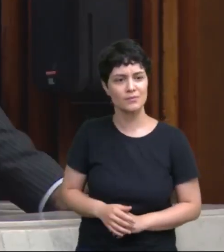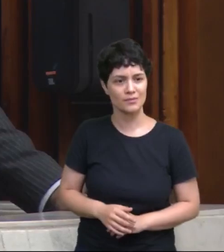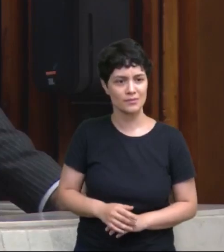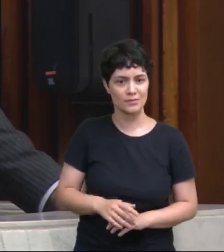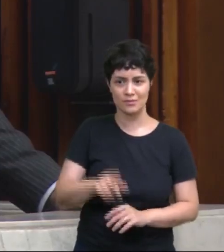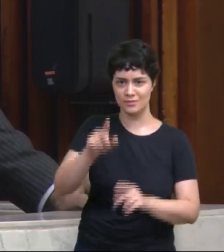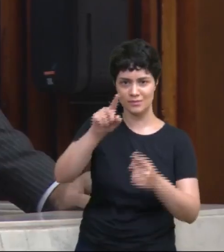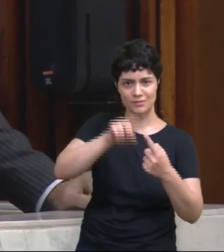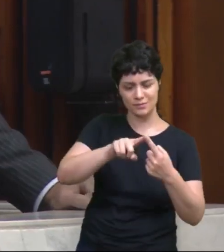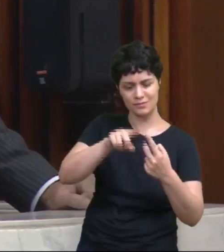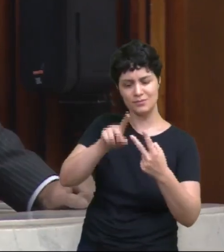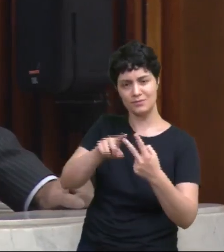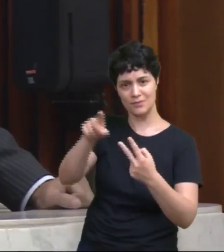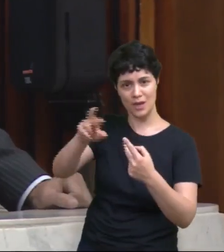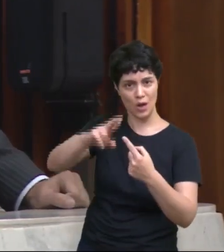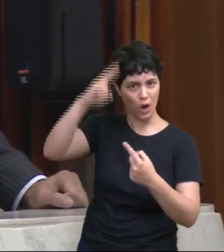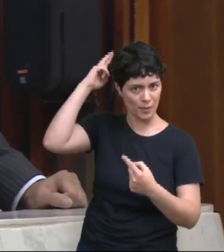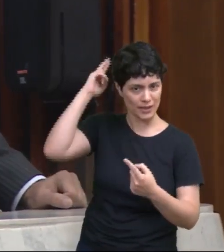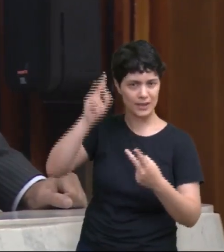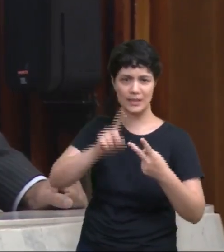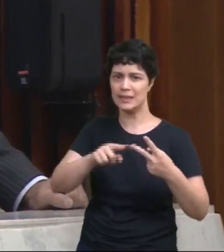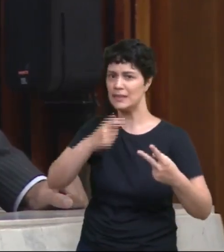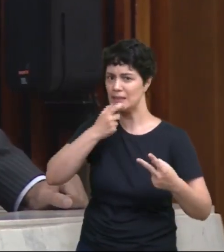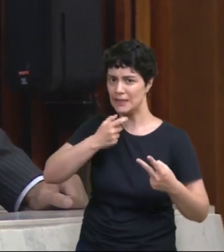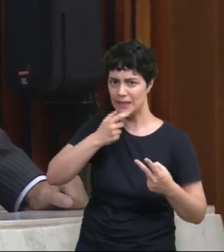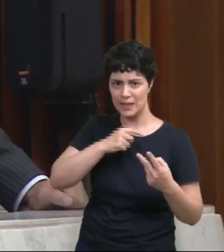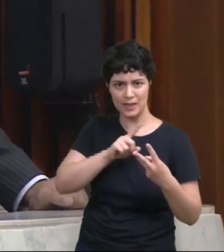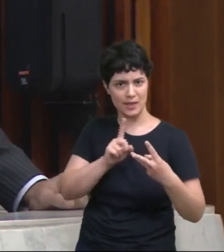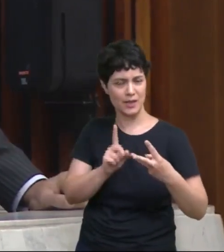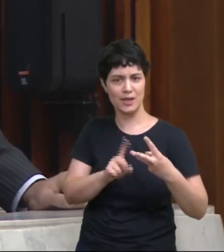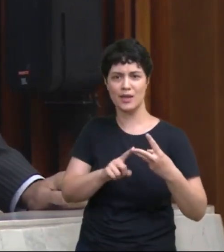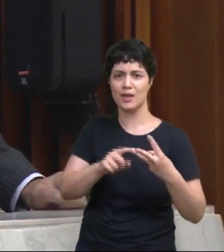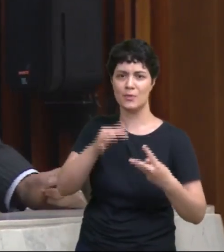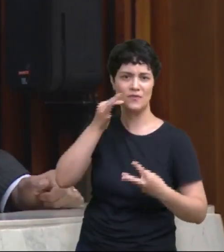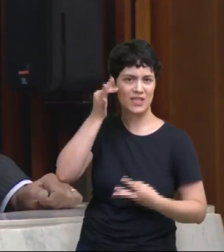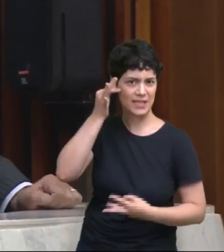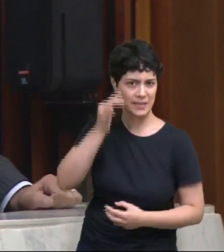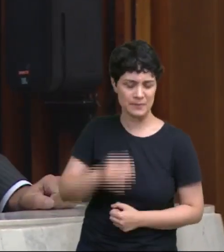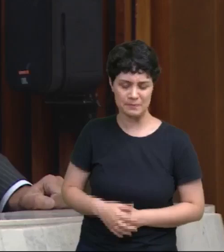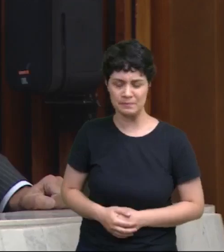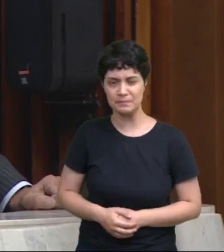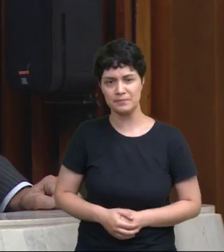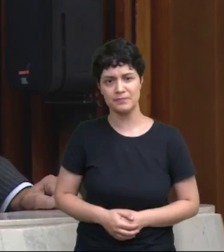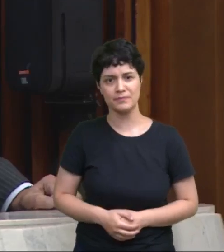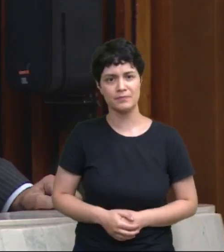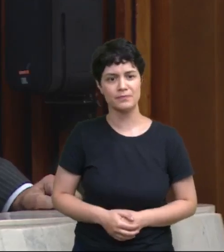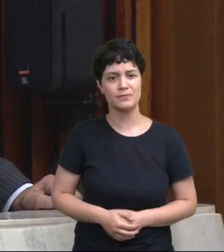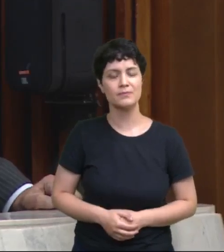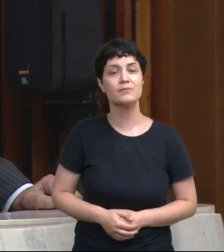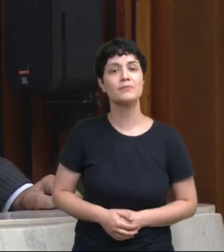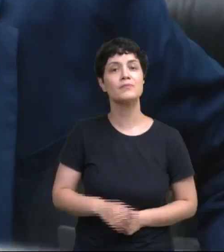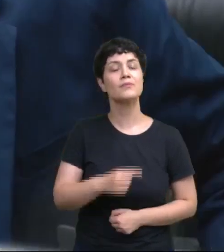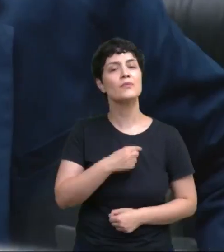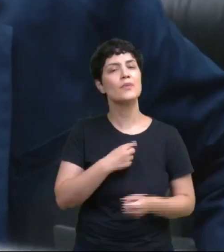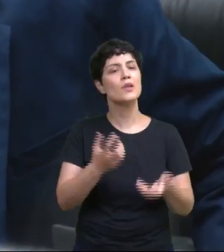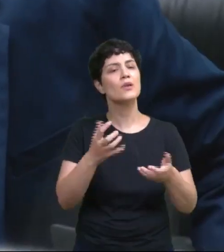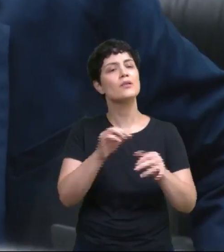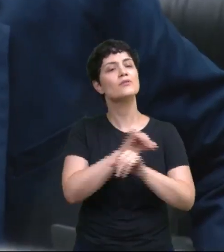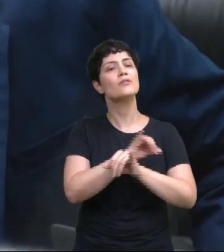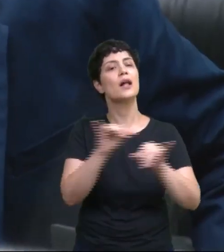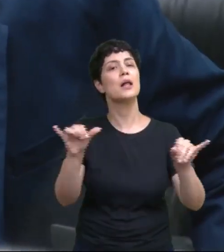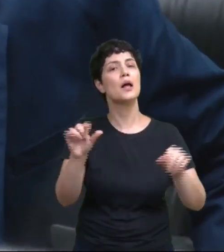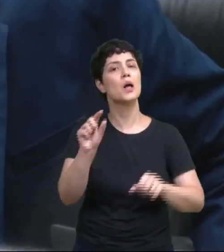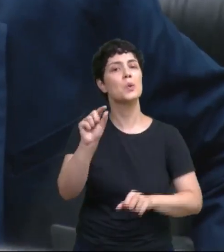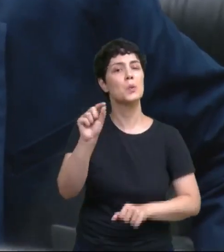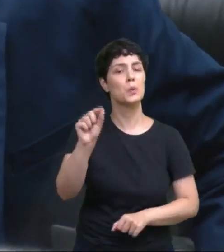aqui, está o Romanelli, o Lemos e o Moacir. Eu queria dizer o seguinte, né?